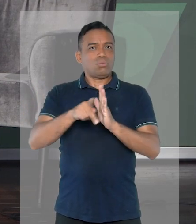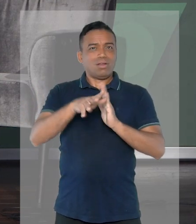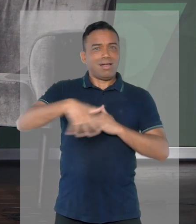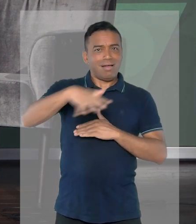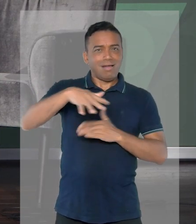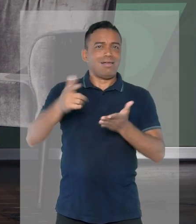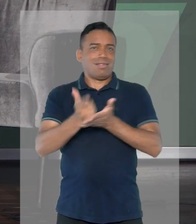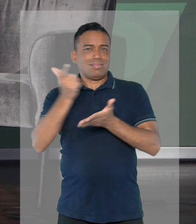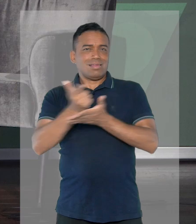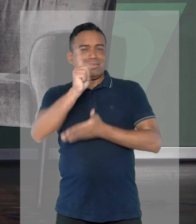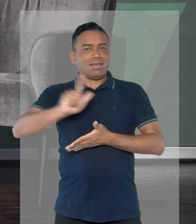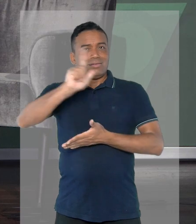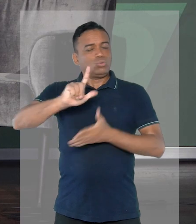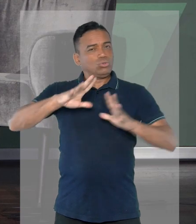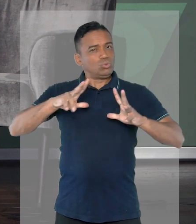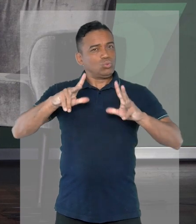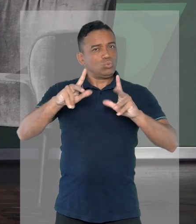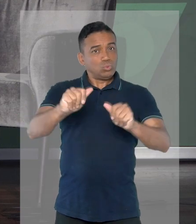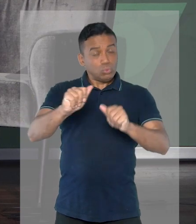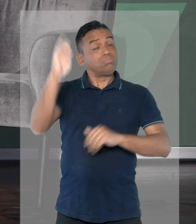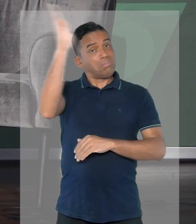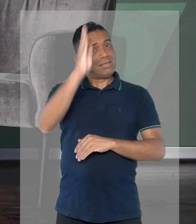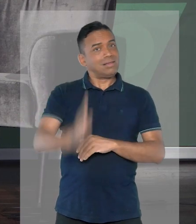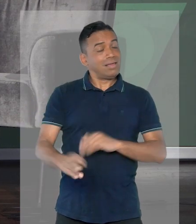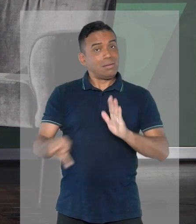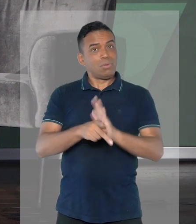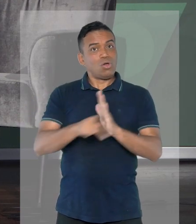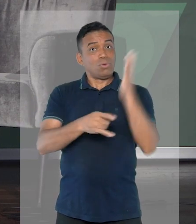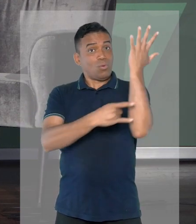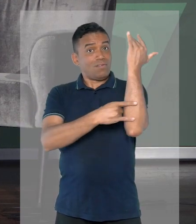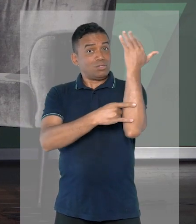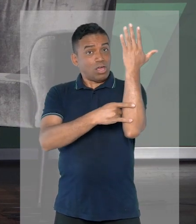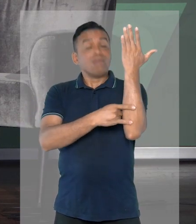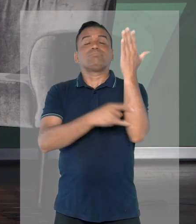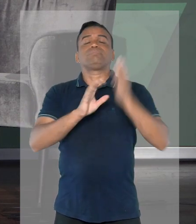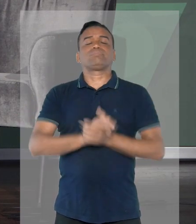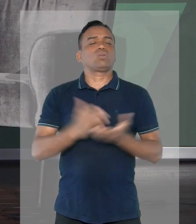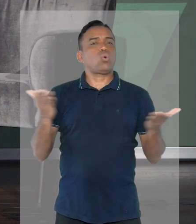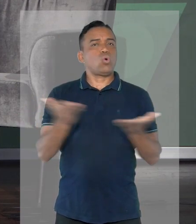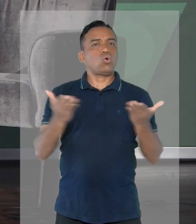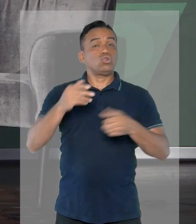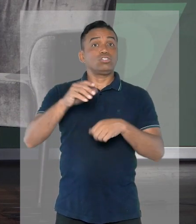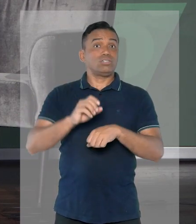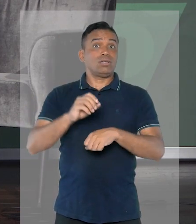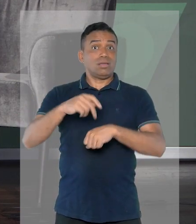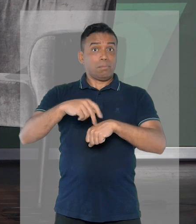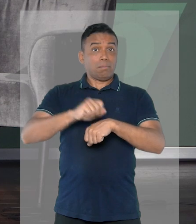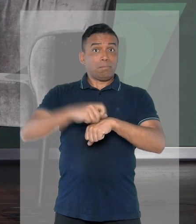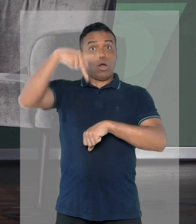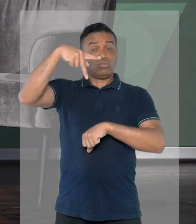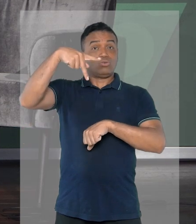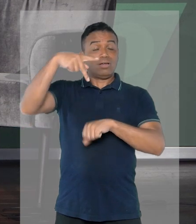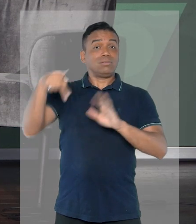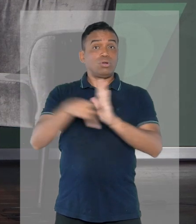Leminski, ambos em estudos literários, literatura brasileira pela UFMG. Atualmente é pós-doutorando